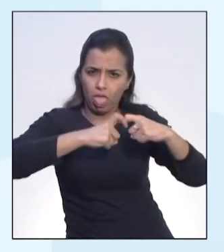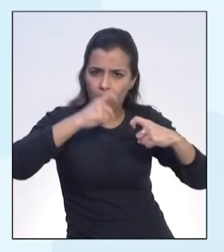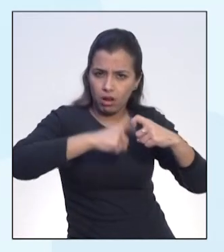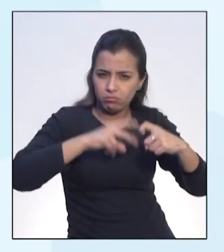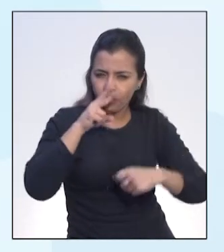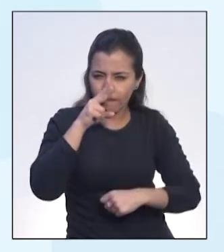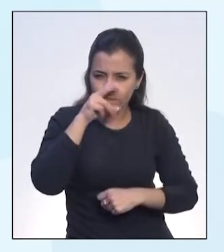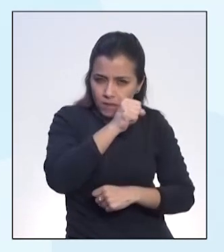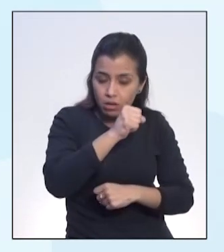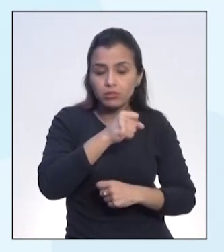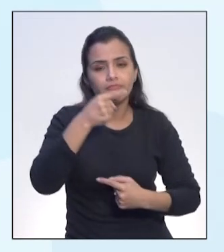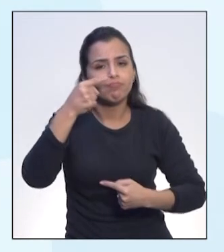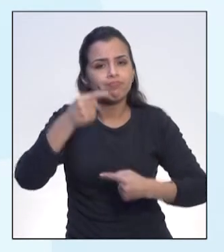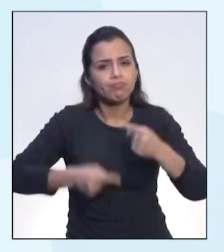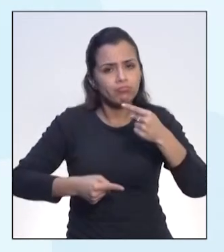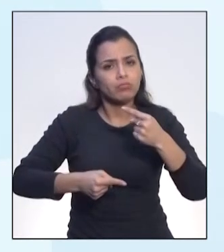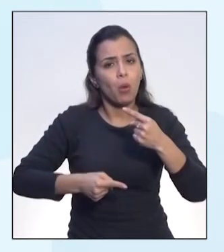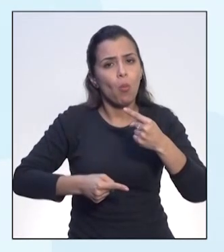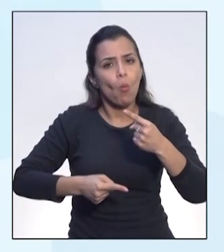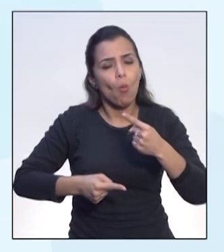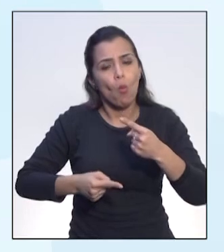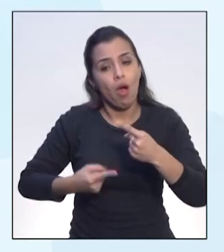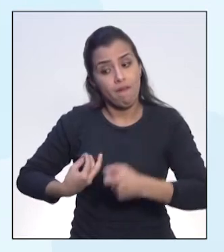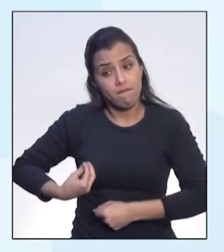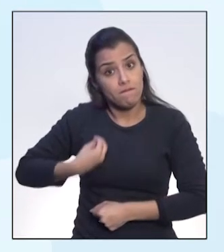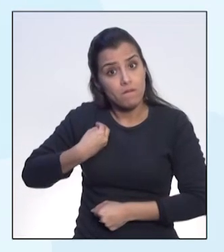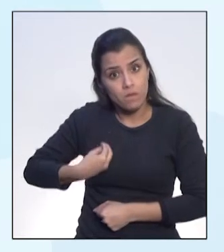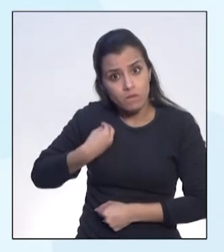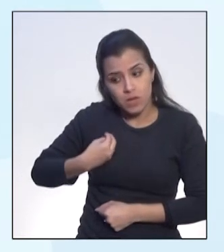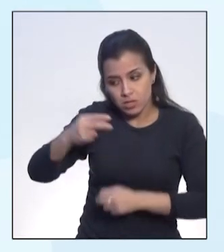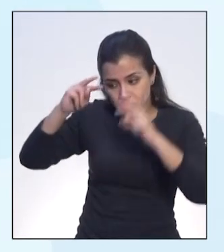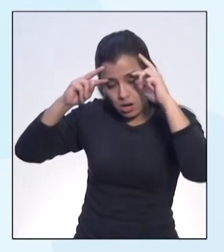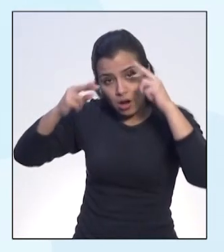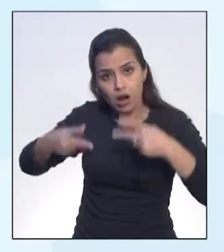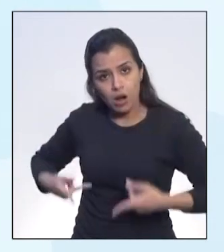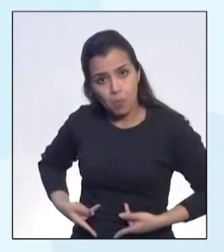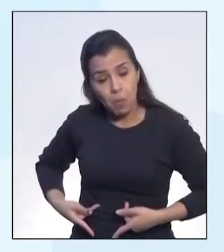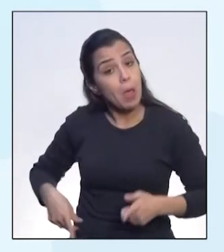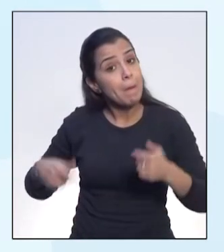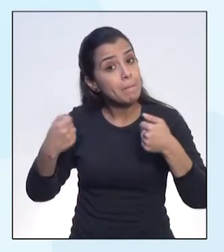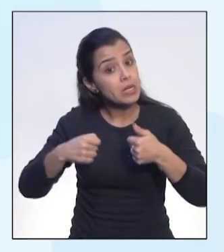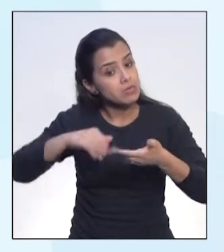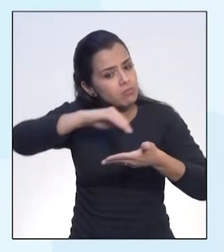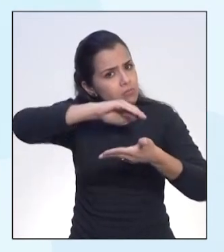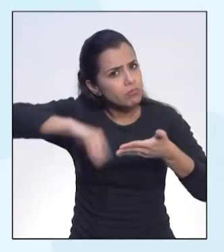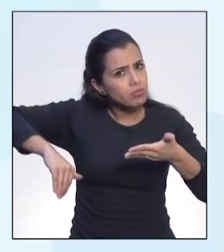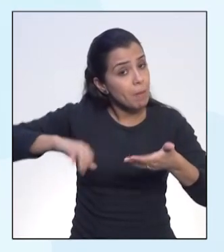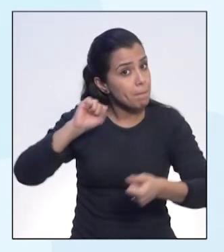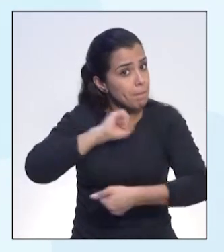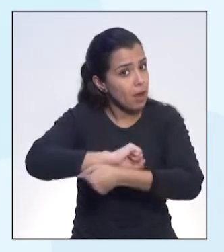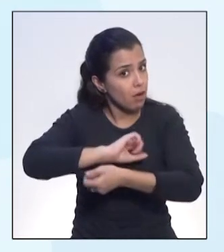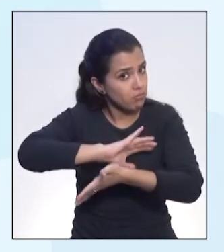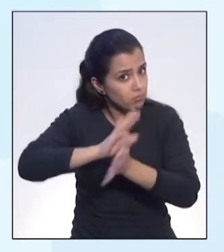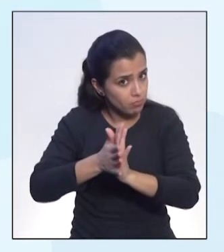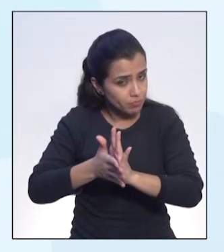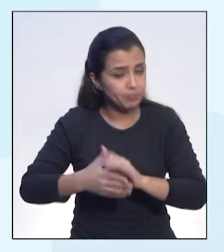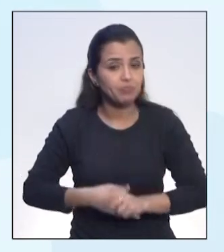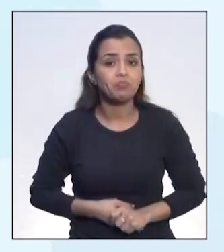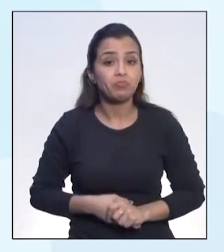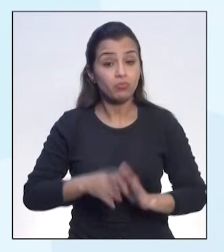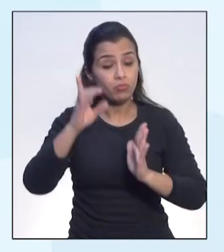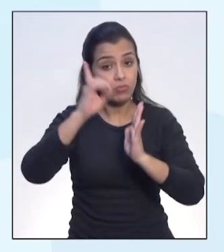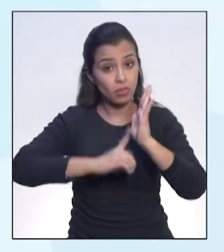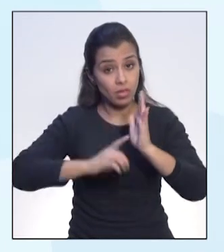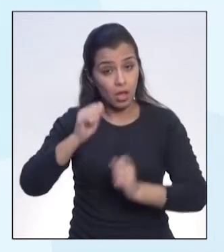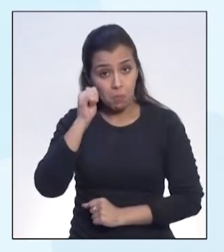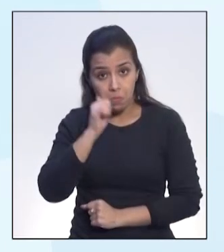são incompatíveis com a dignidade e o valor da pessoa humana e devem ser eliminadas. Os direitos humanos das